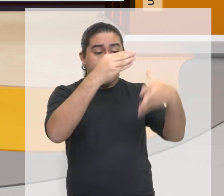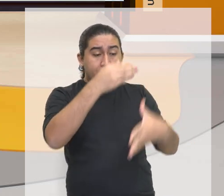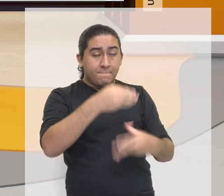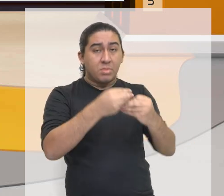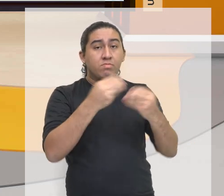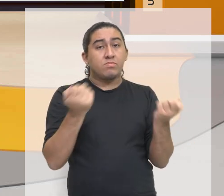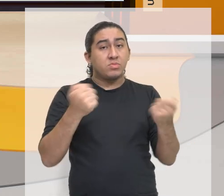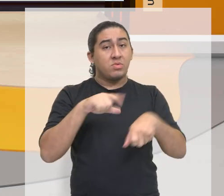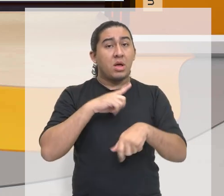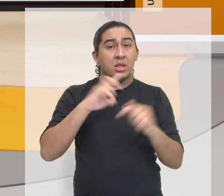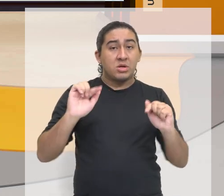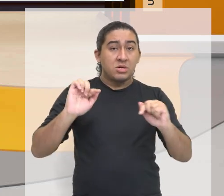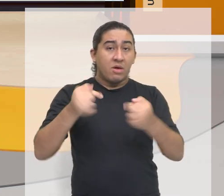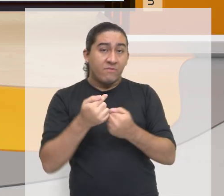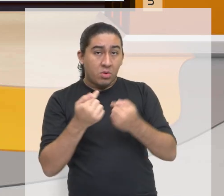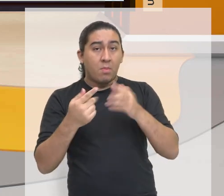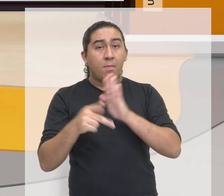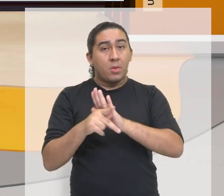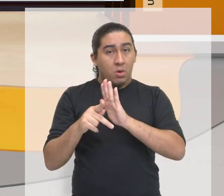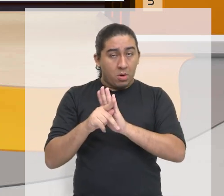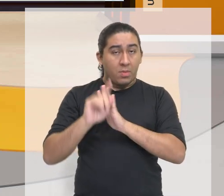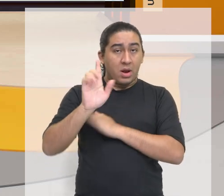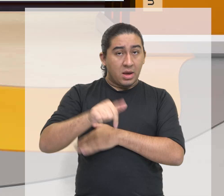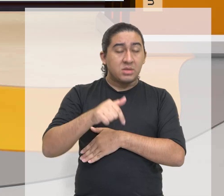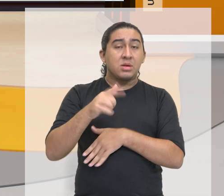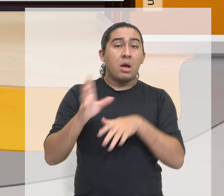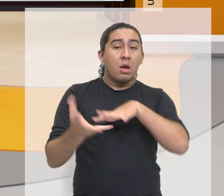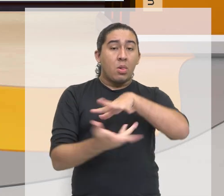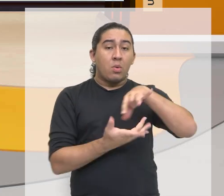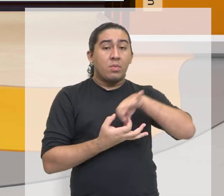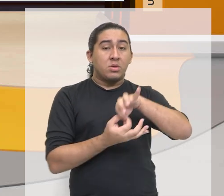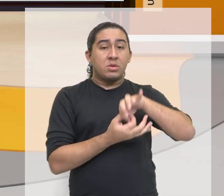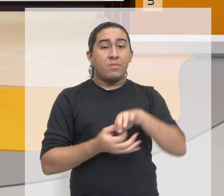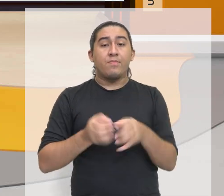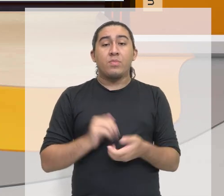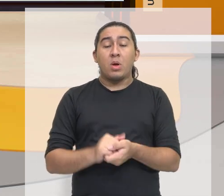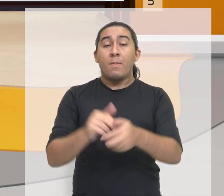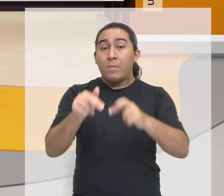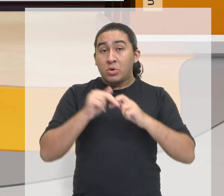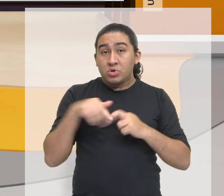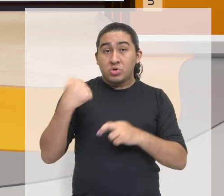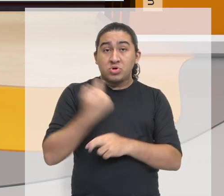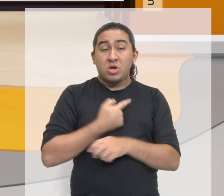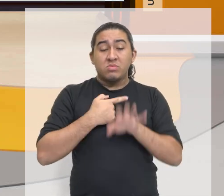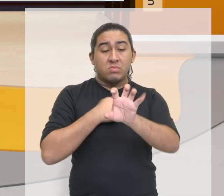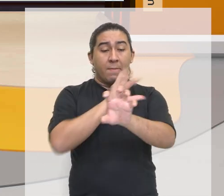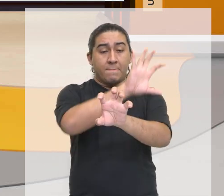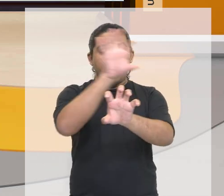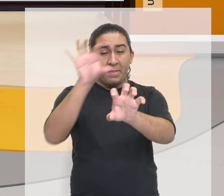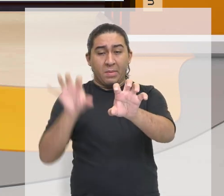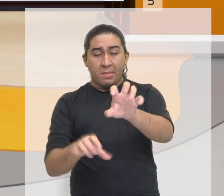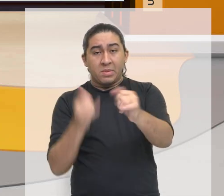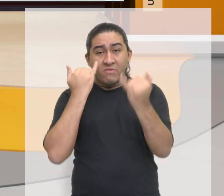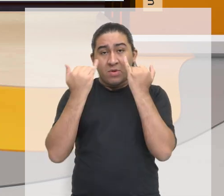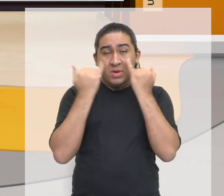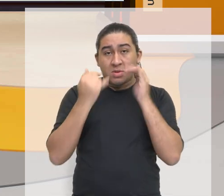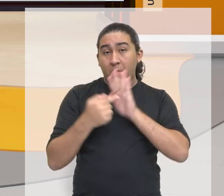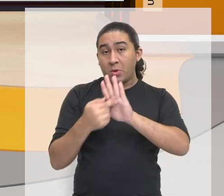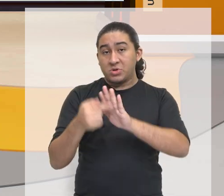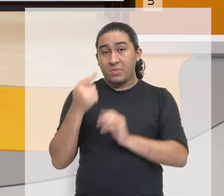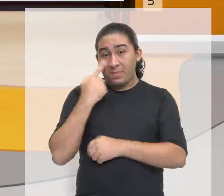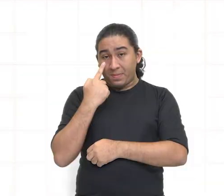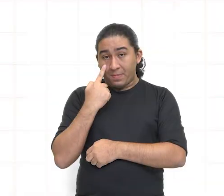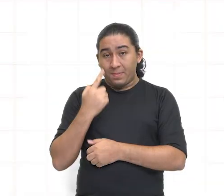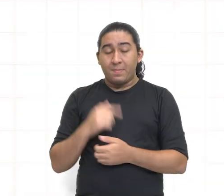nos desafios da globalização. Para tanto, trouxemos agora um mapa mental que vai falar sobre as tecnologias digitais. Vamos a